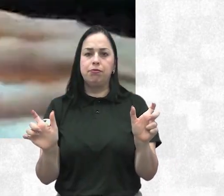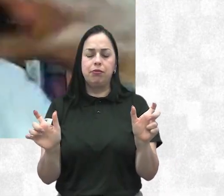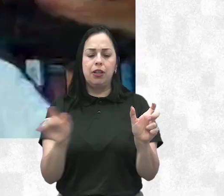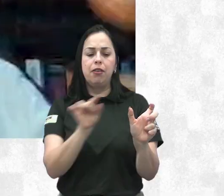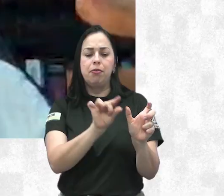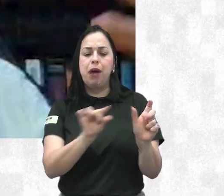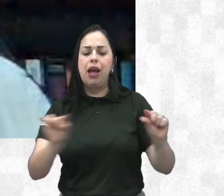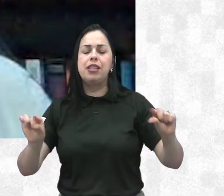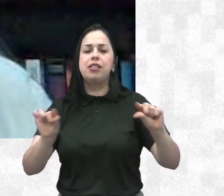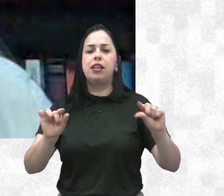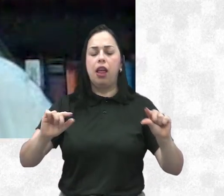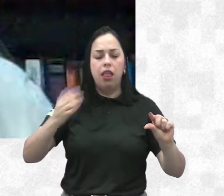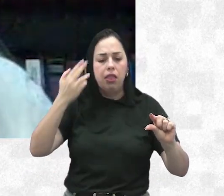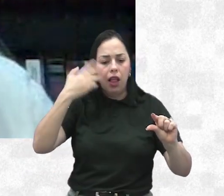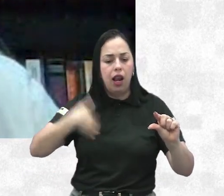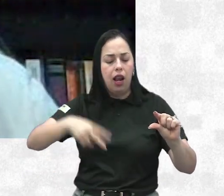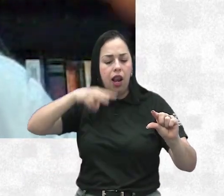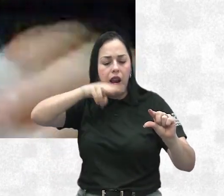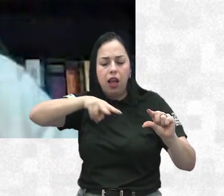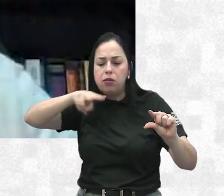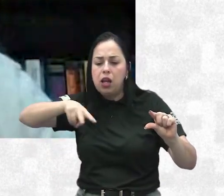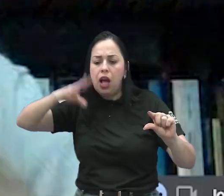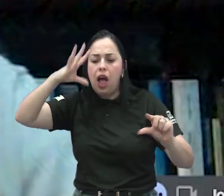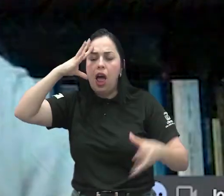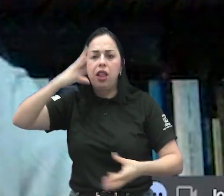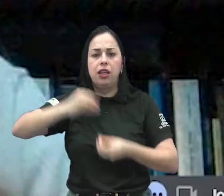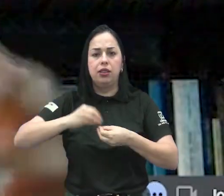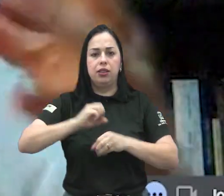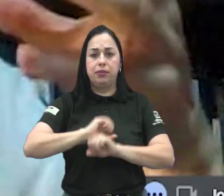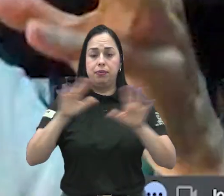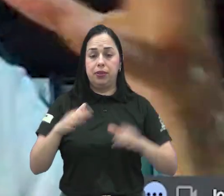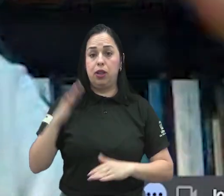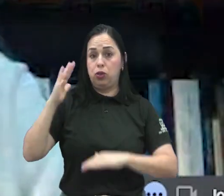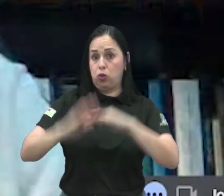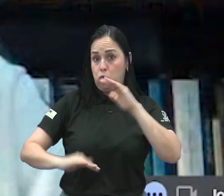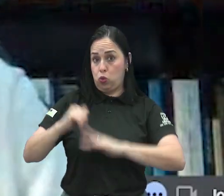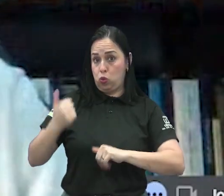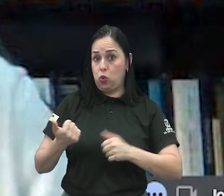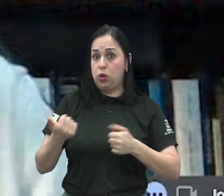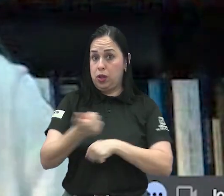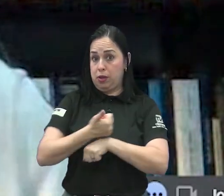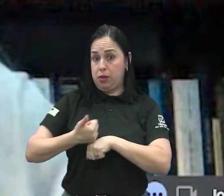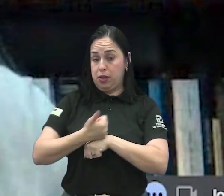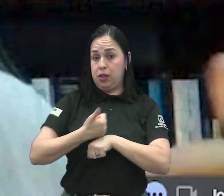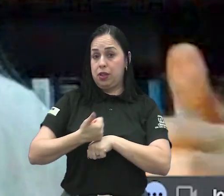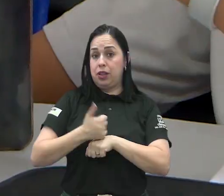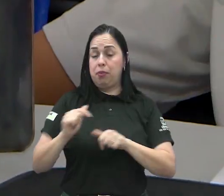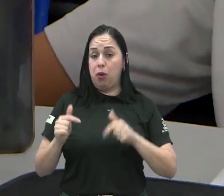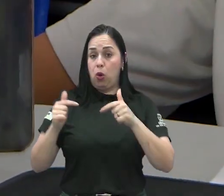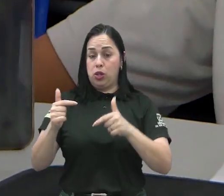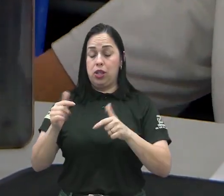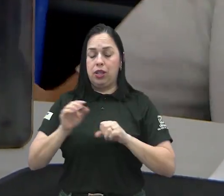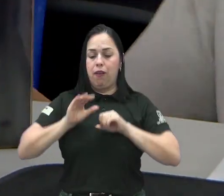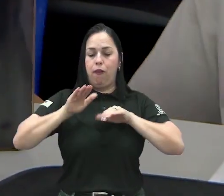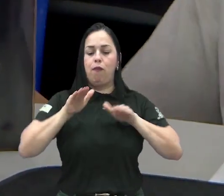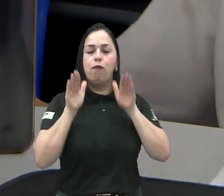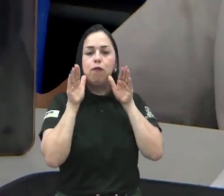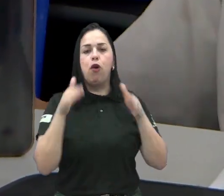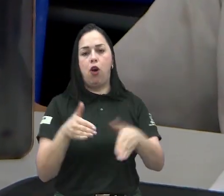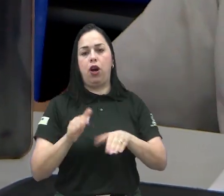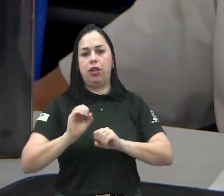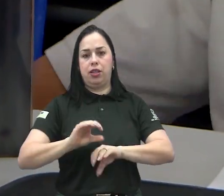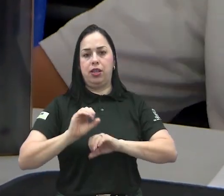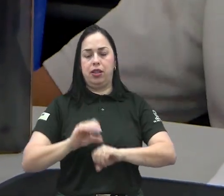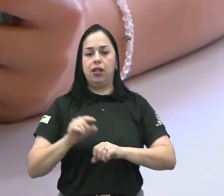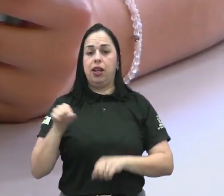ficassem mais inteligíveis para quem está lendo. Segundo a especialista em políticas educacionais, a tecnologia pode